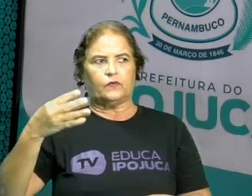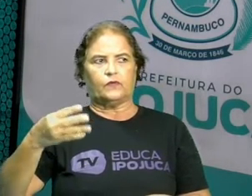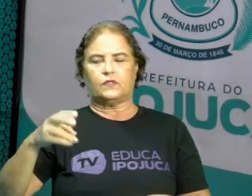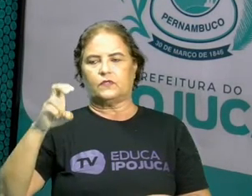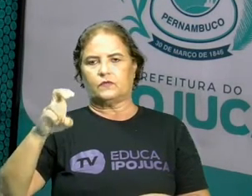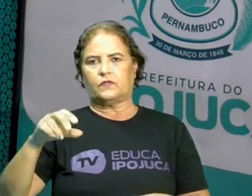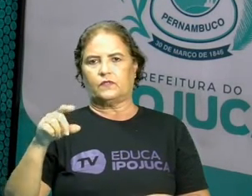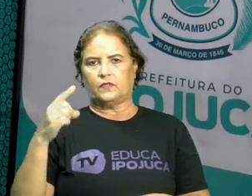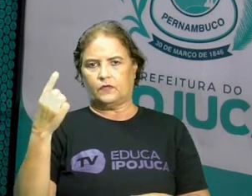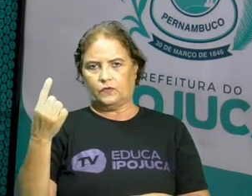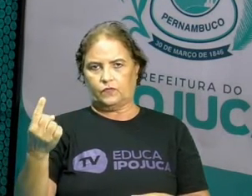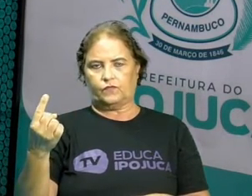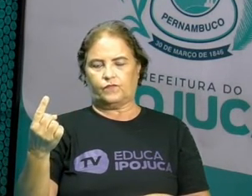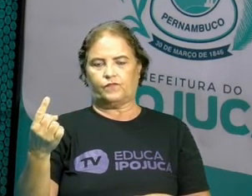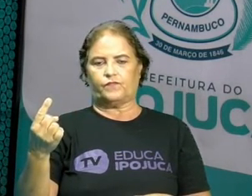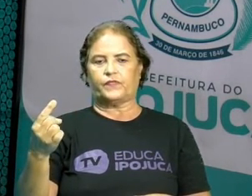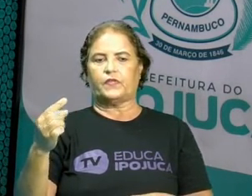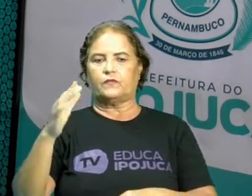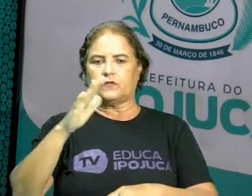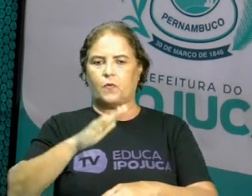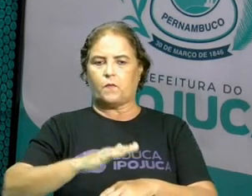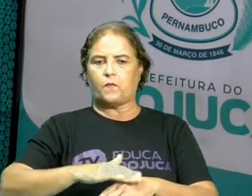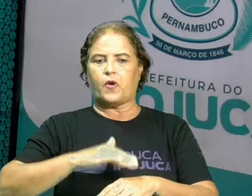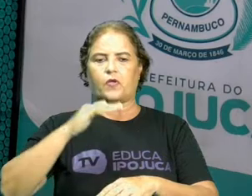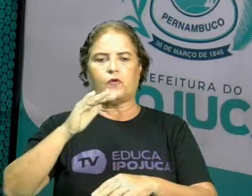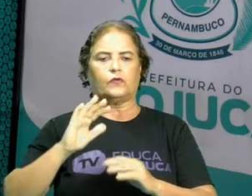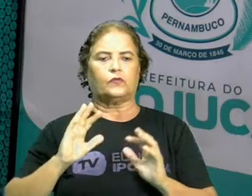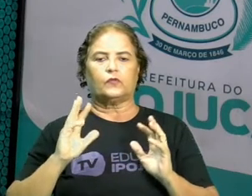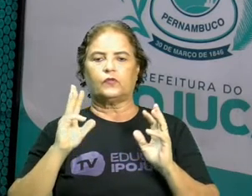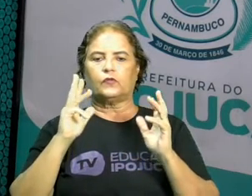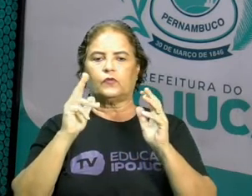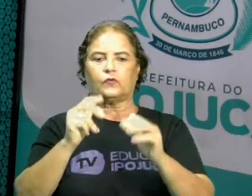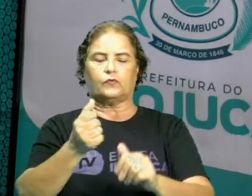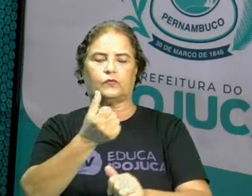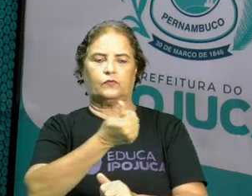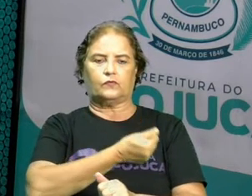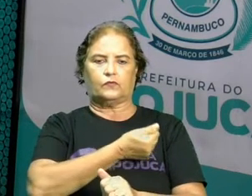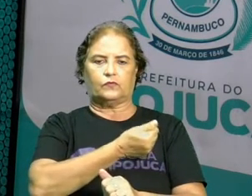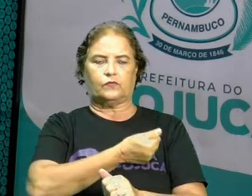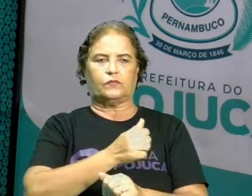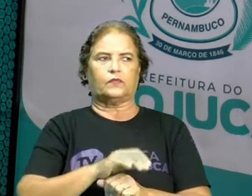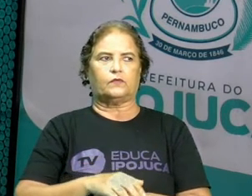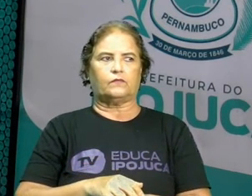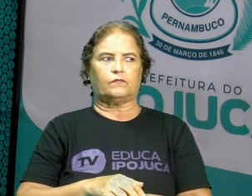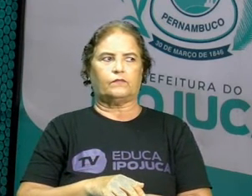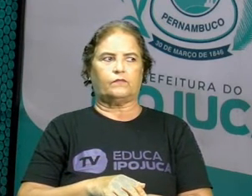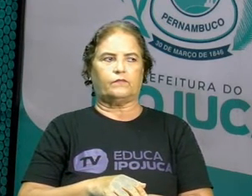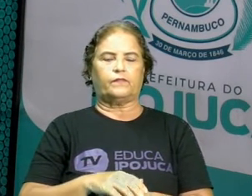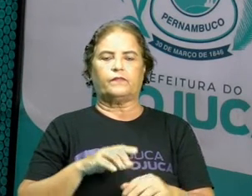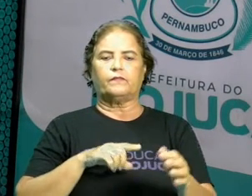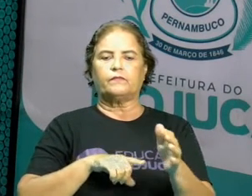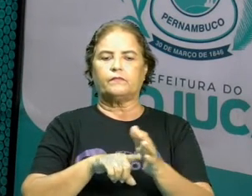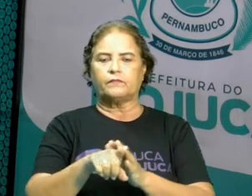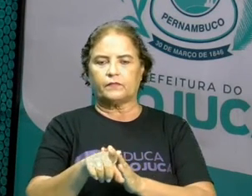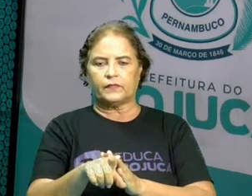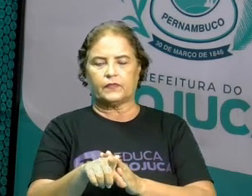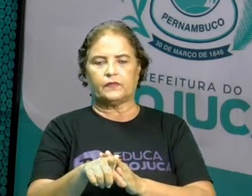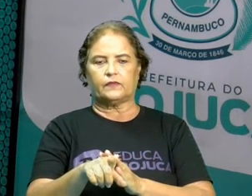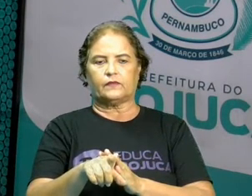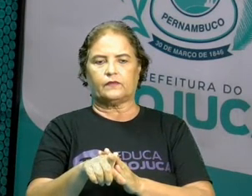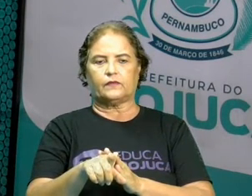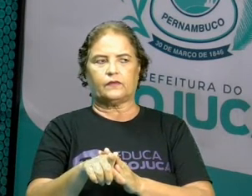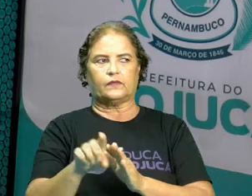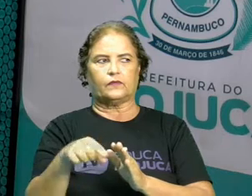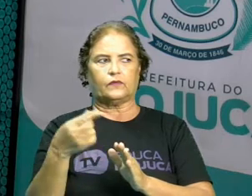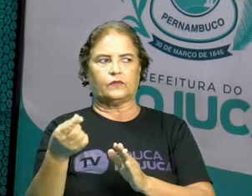105.624.451 unidades. Esse é o maior de todos os números. Tem mais uma pergunta.